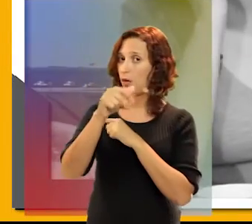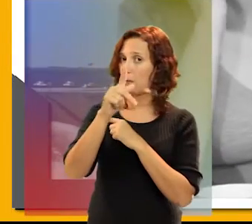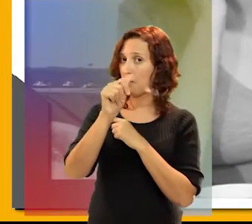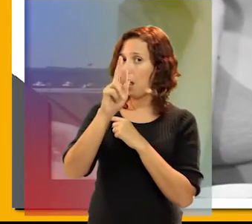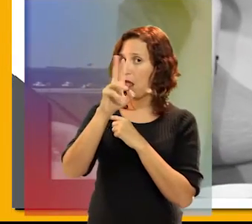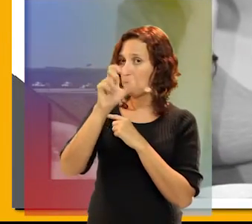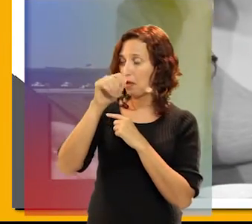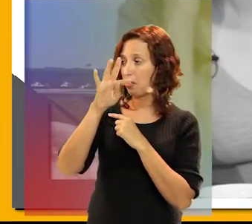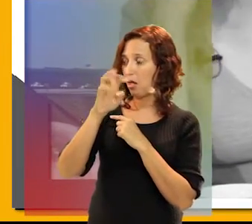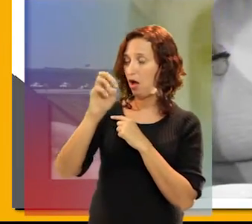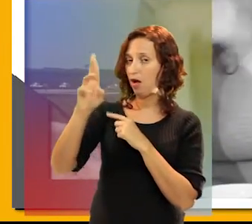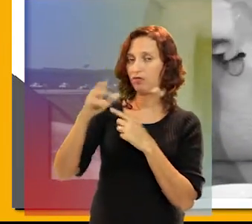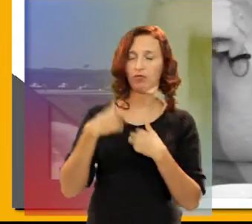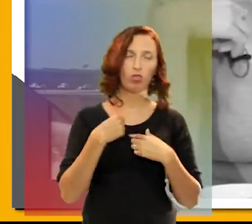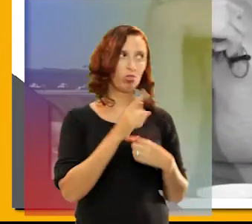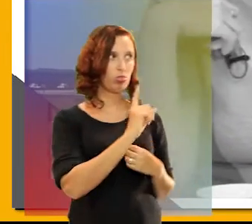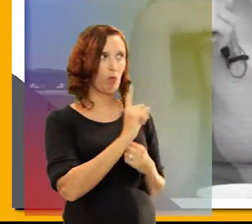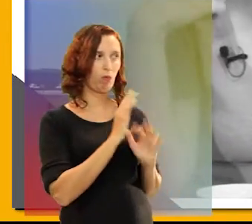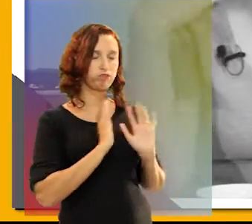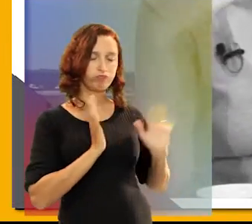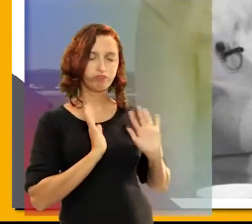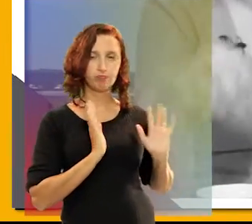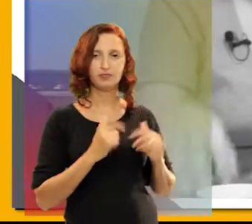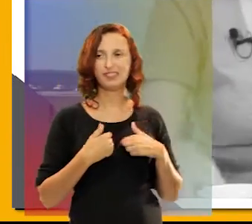Jorge é parlamentarista. Não sou.